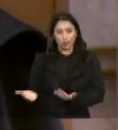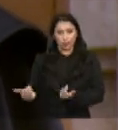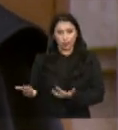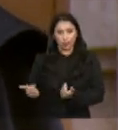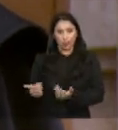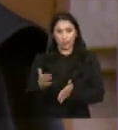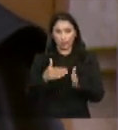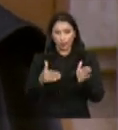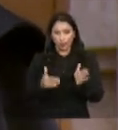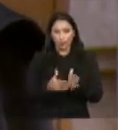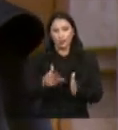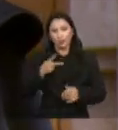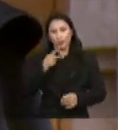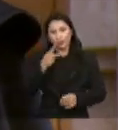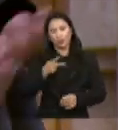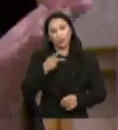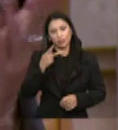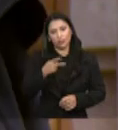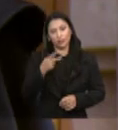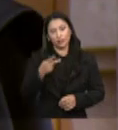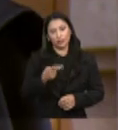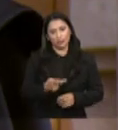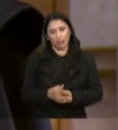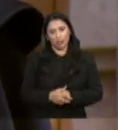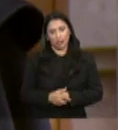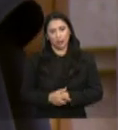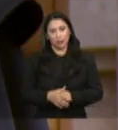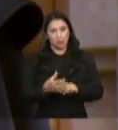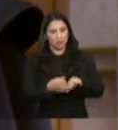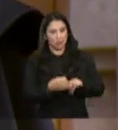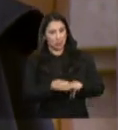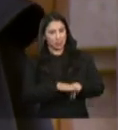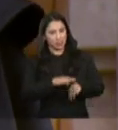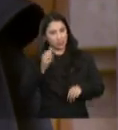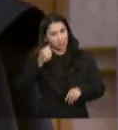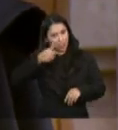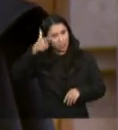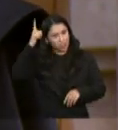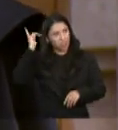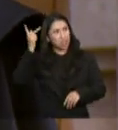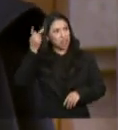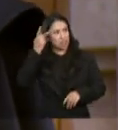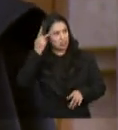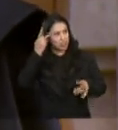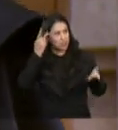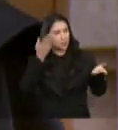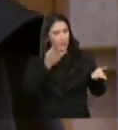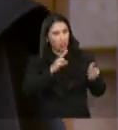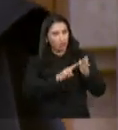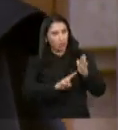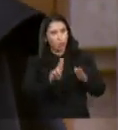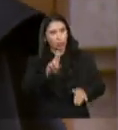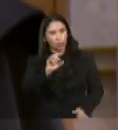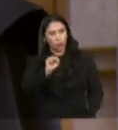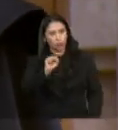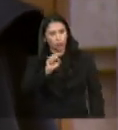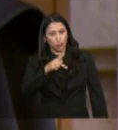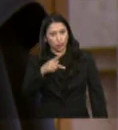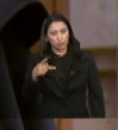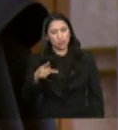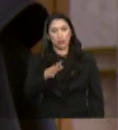mundo cita não tem como todo mundo Ministro Alexandre que é da USP sabe mais do que ninguém